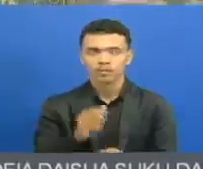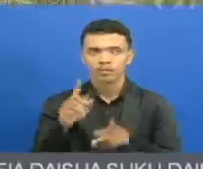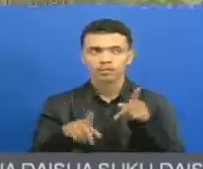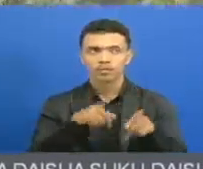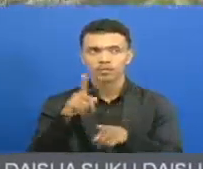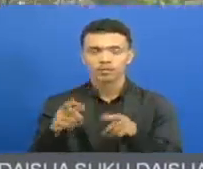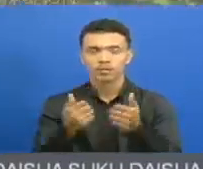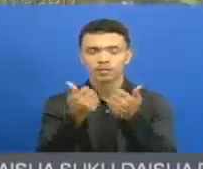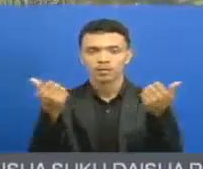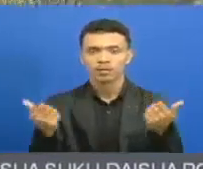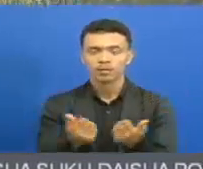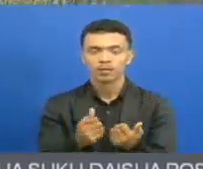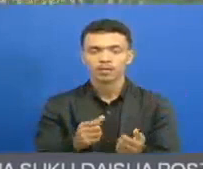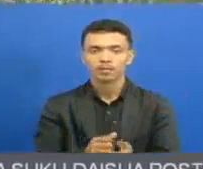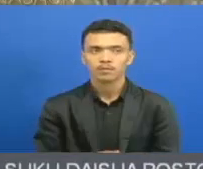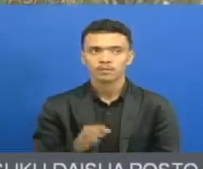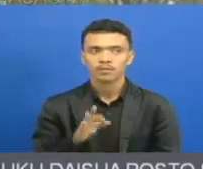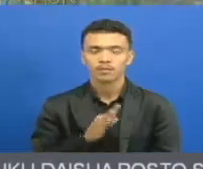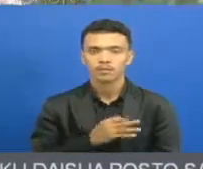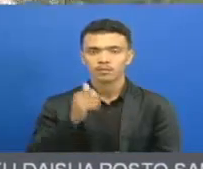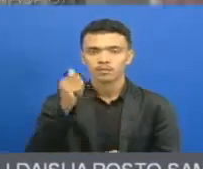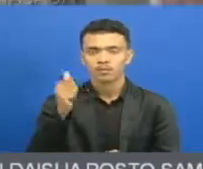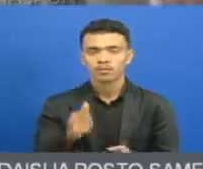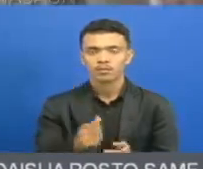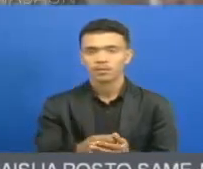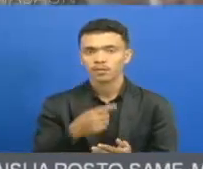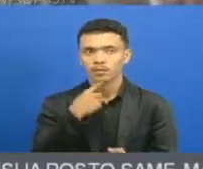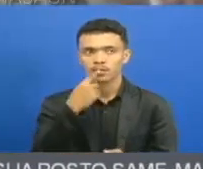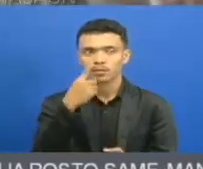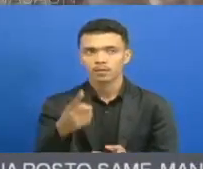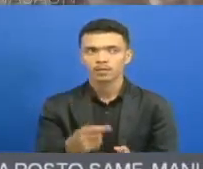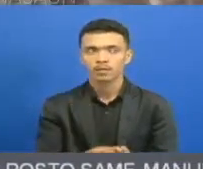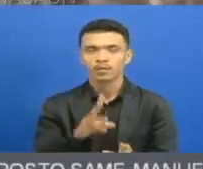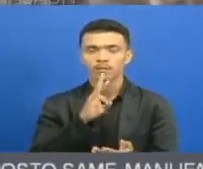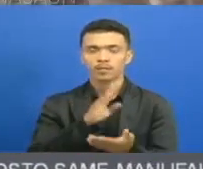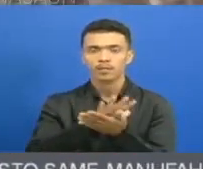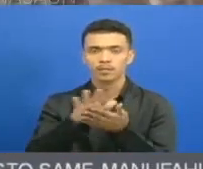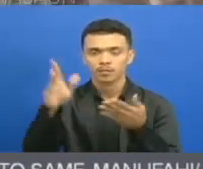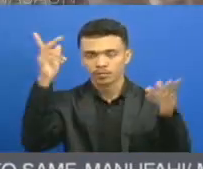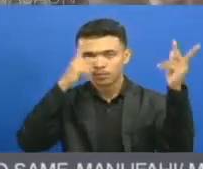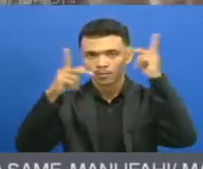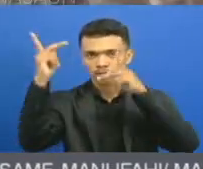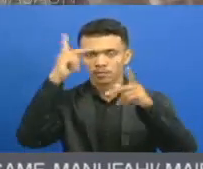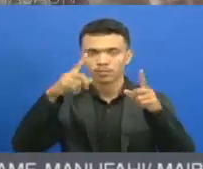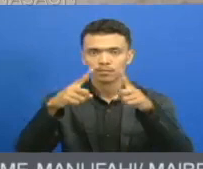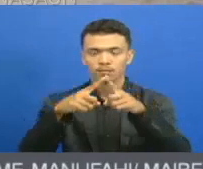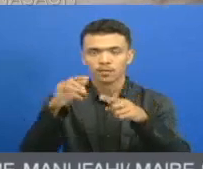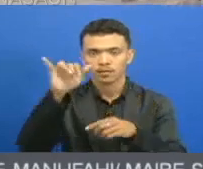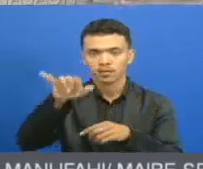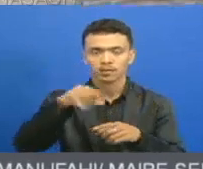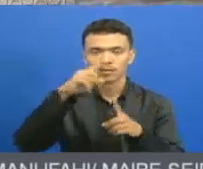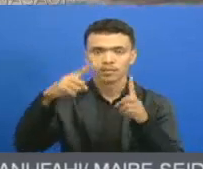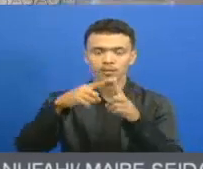Comunidade Aldeia Fato Rui, Deolindo Soares, ba RTTL, informa. Bemosa e preocupação basira. O enhira